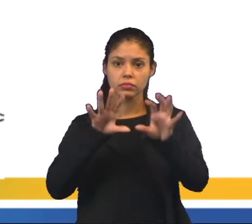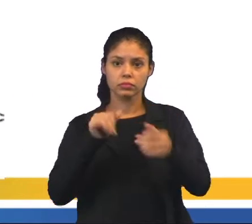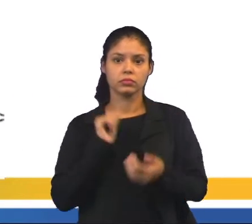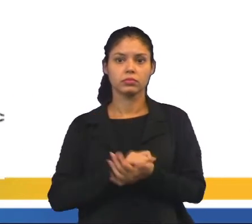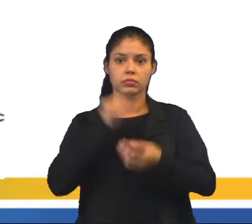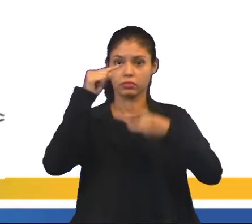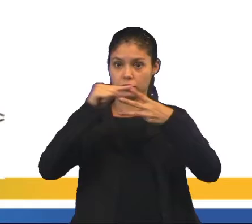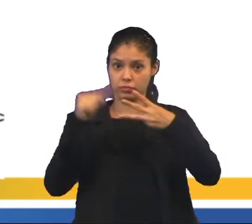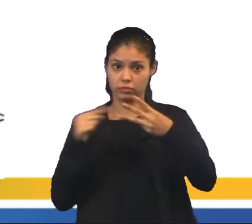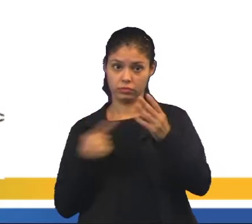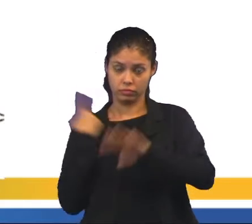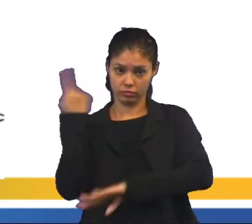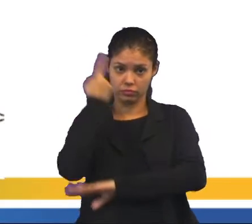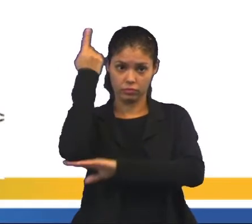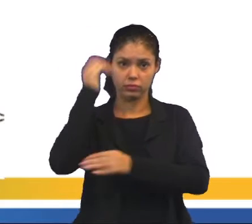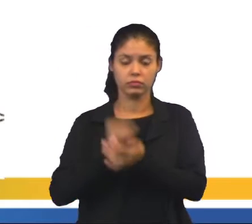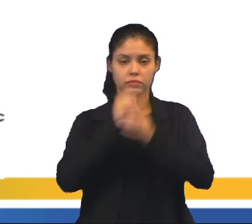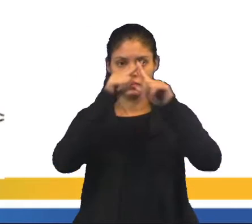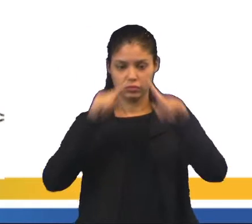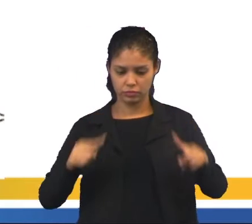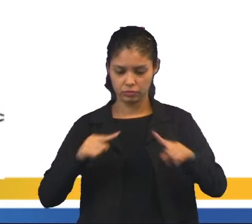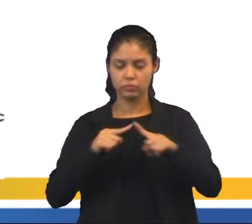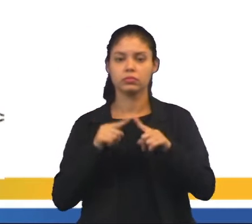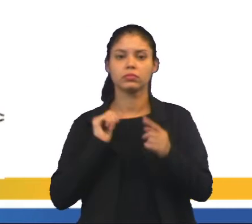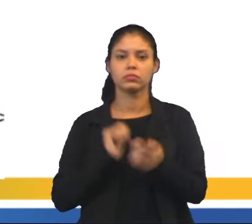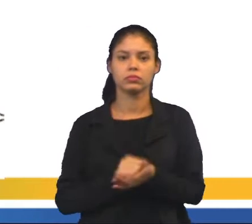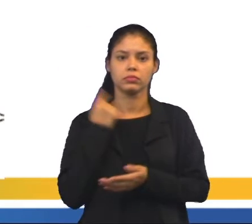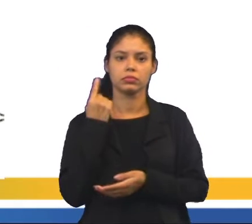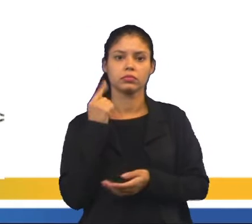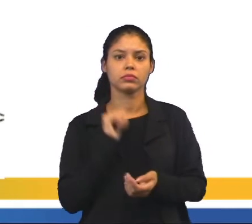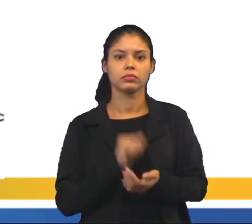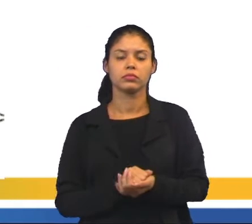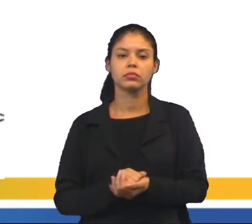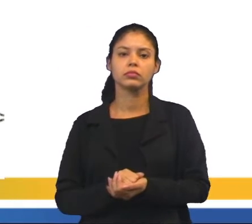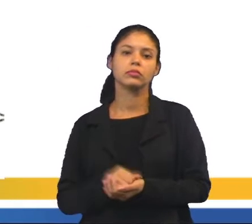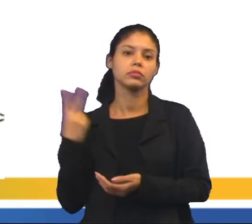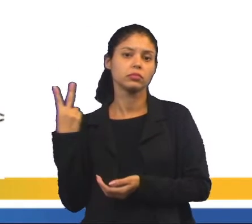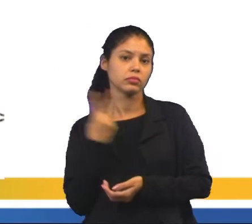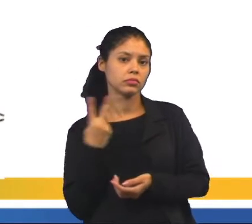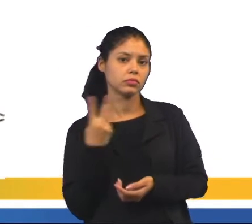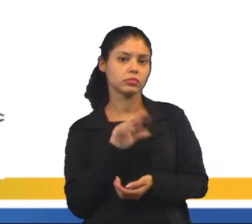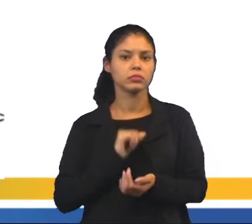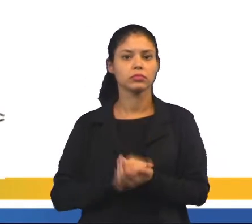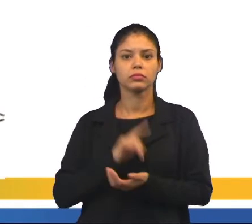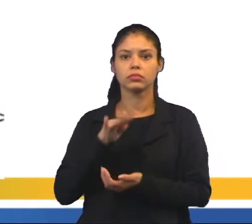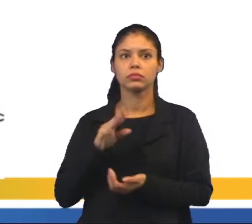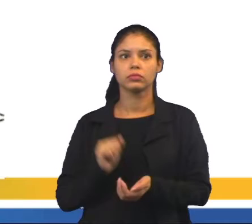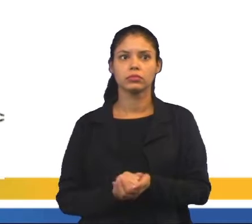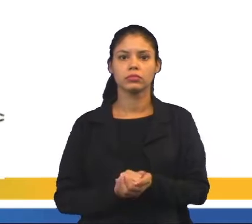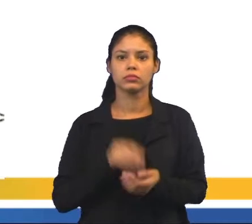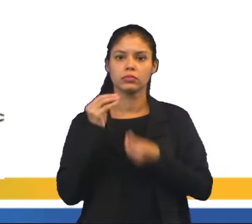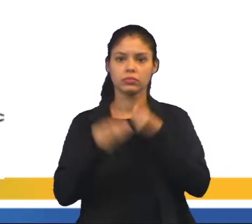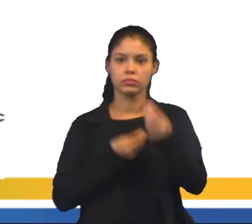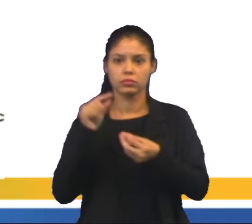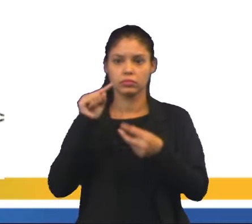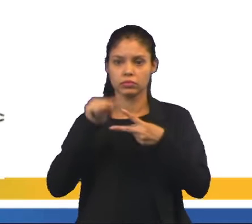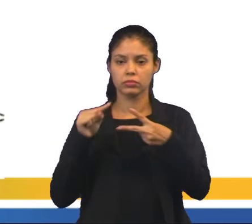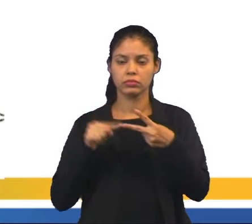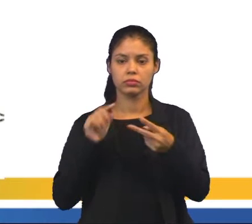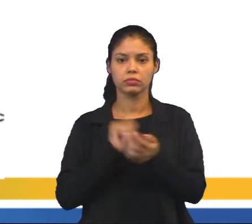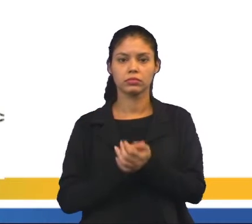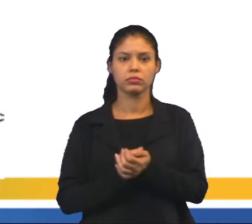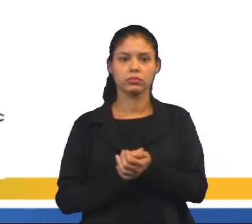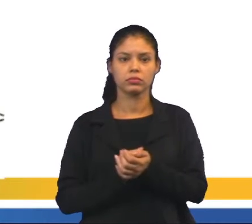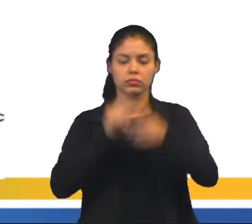maneira, das três alturas de um triângulo retângulo, duas coincidem com os